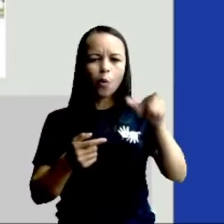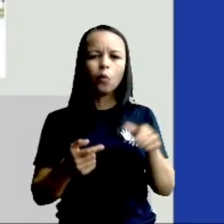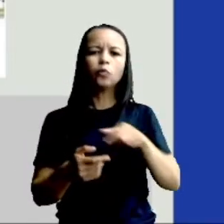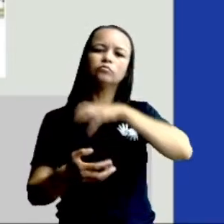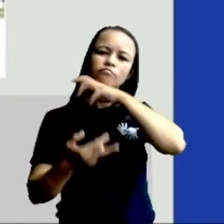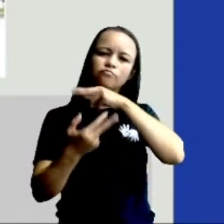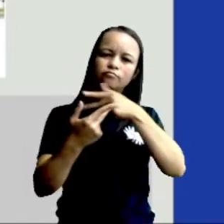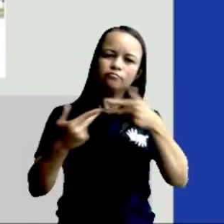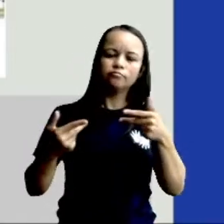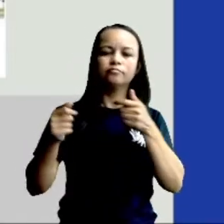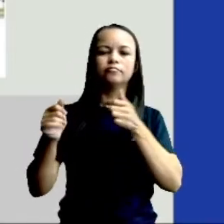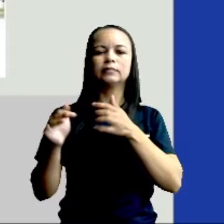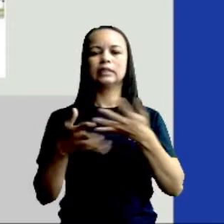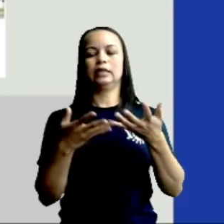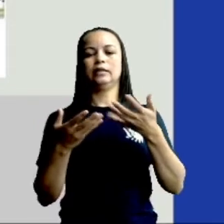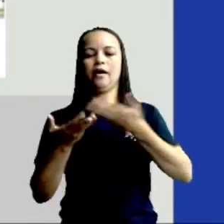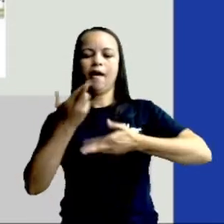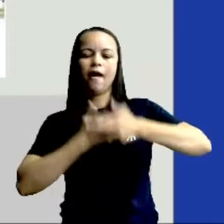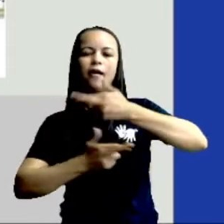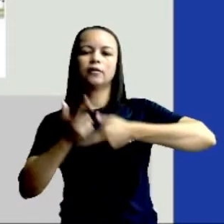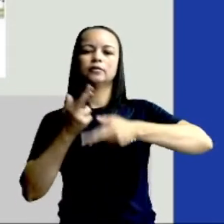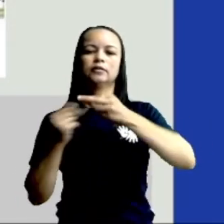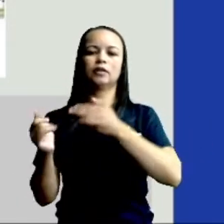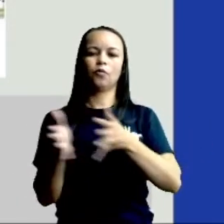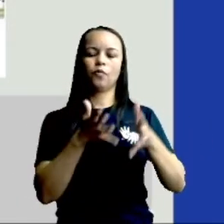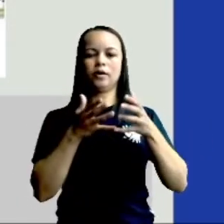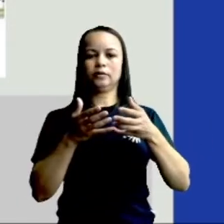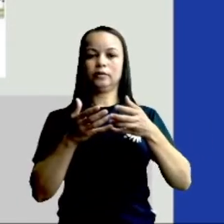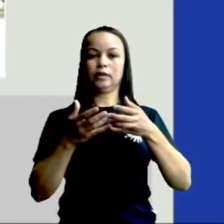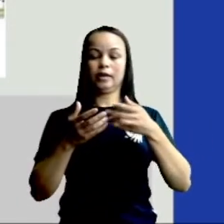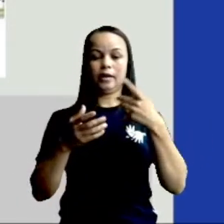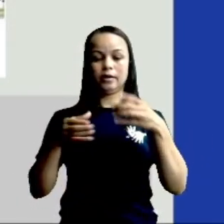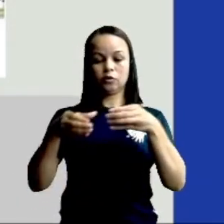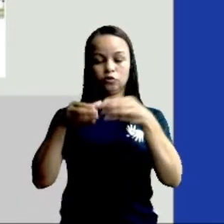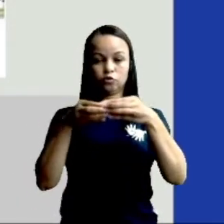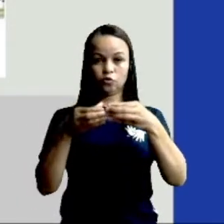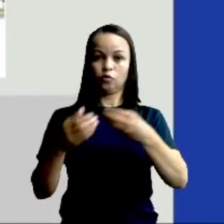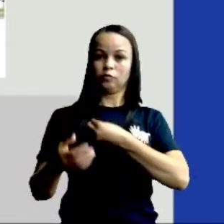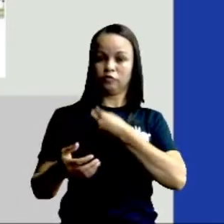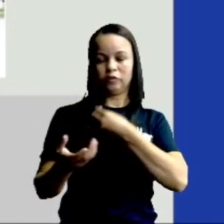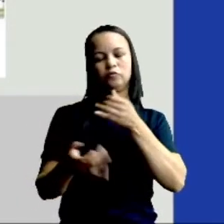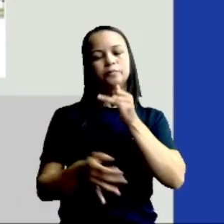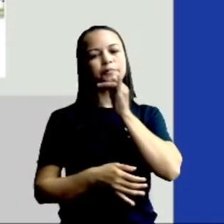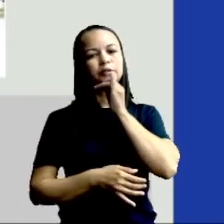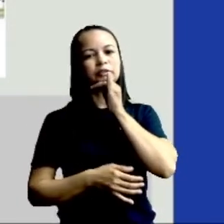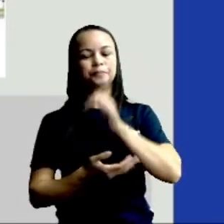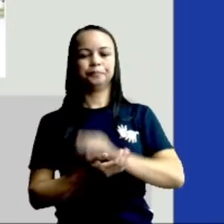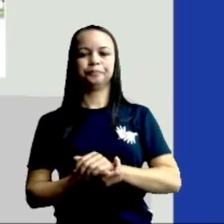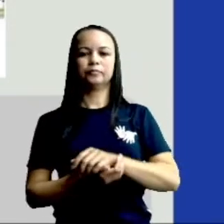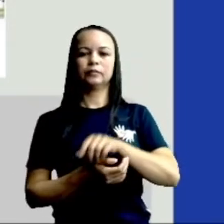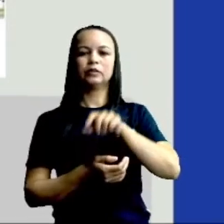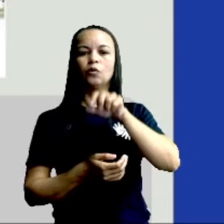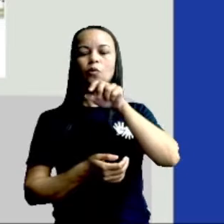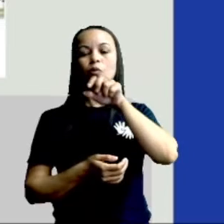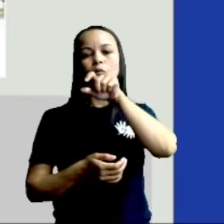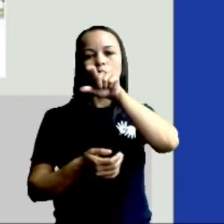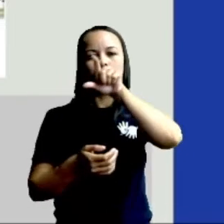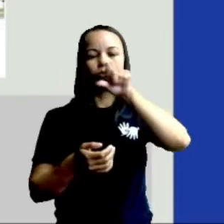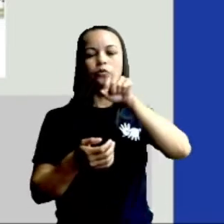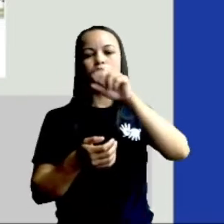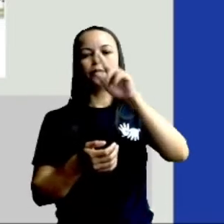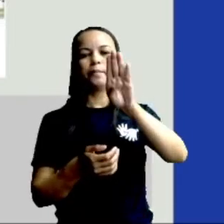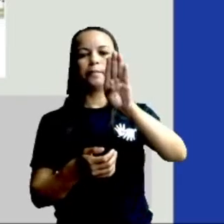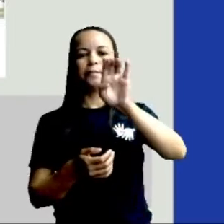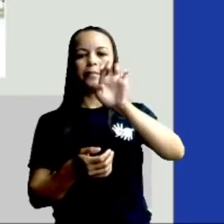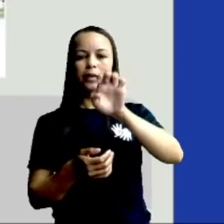relação também acontece entre os seres vivos que se alimentam uns dos outros. Por exemplo, os besouros aí se alimentam